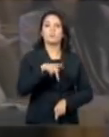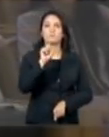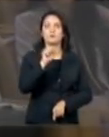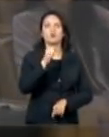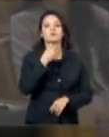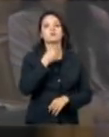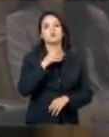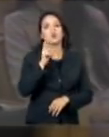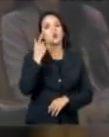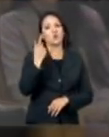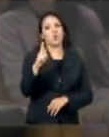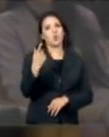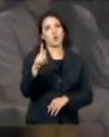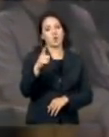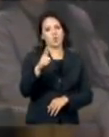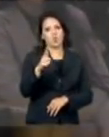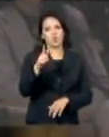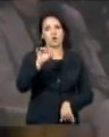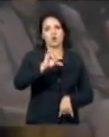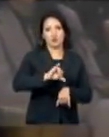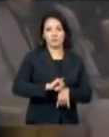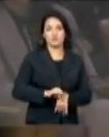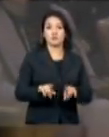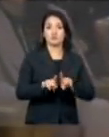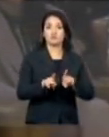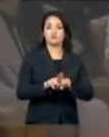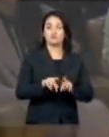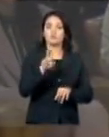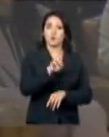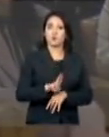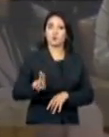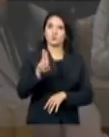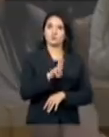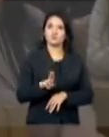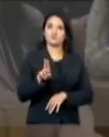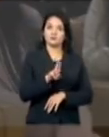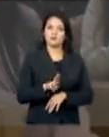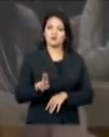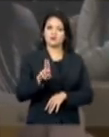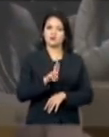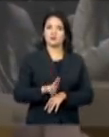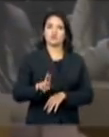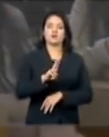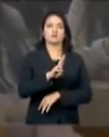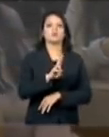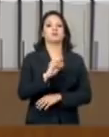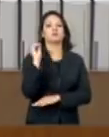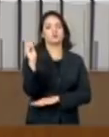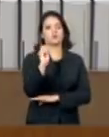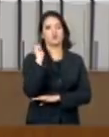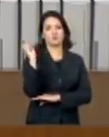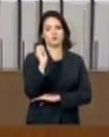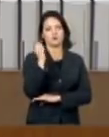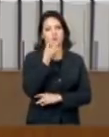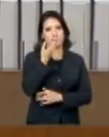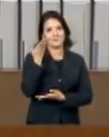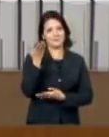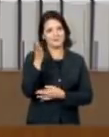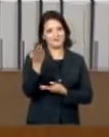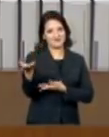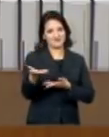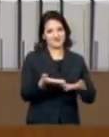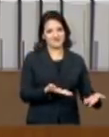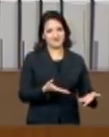estão praticante todos os níveis é preciso ter no brasil de canoas estado do rio grande do sul sejam todos muito bem vindos